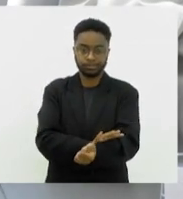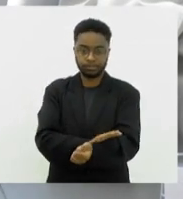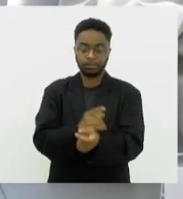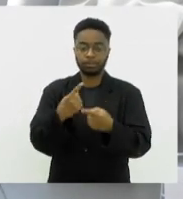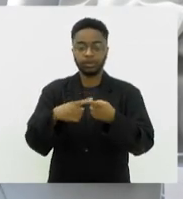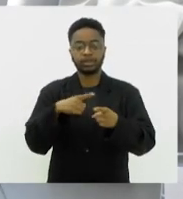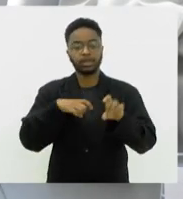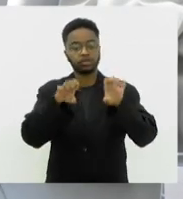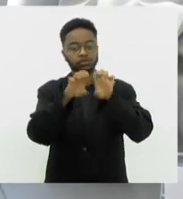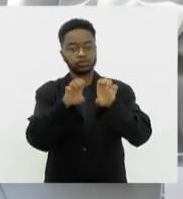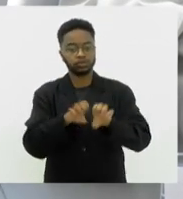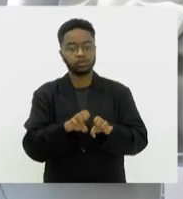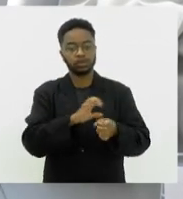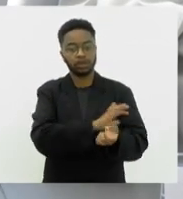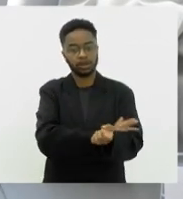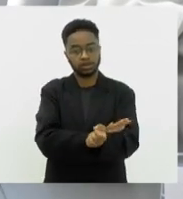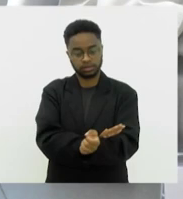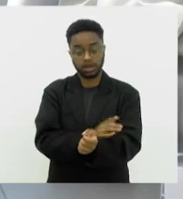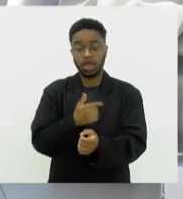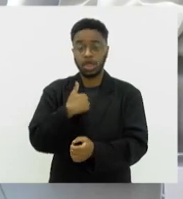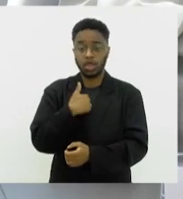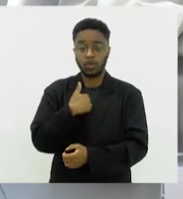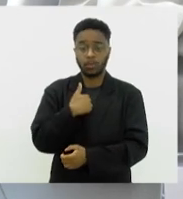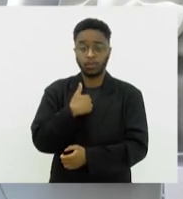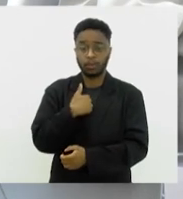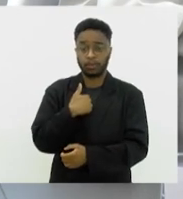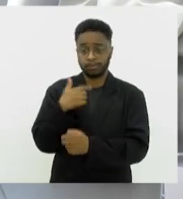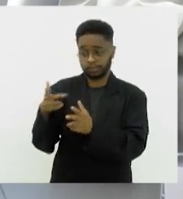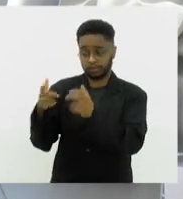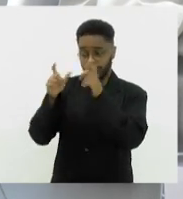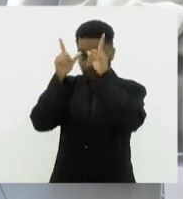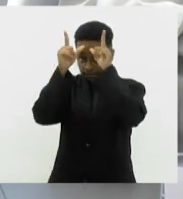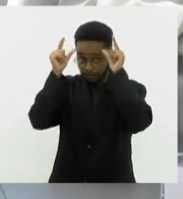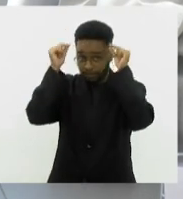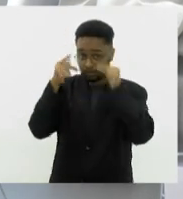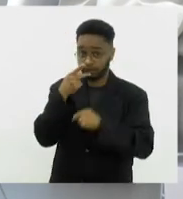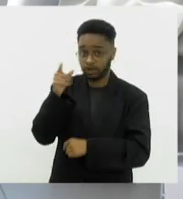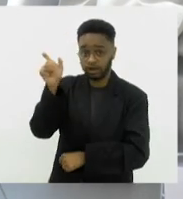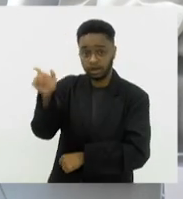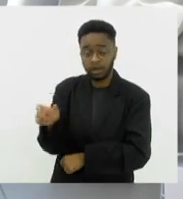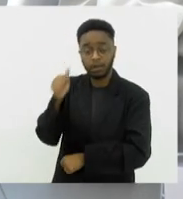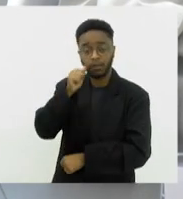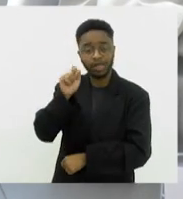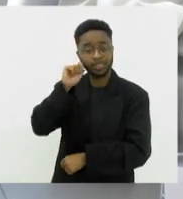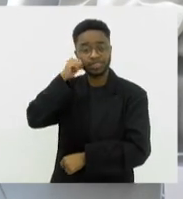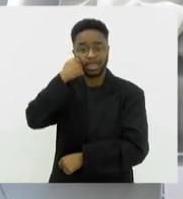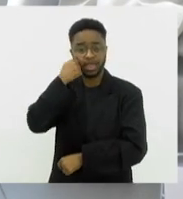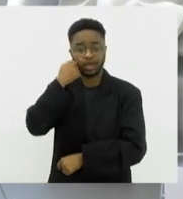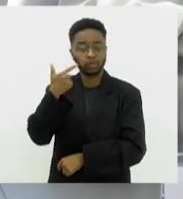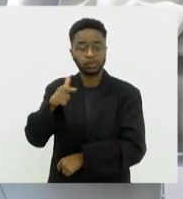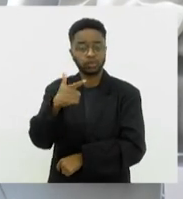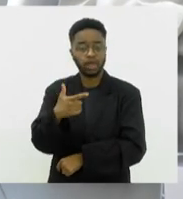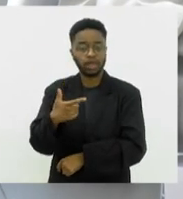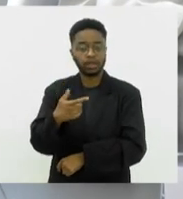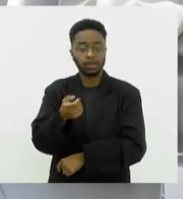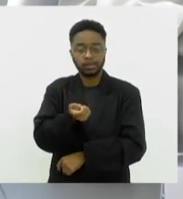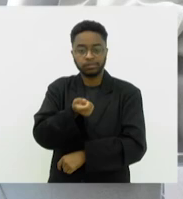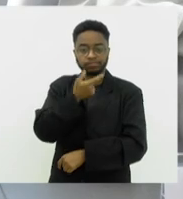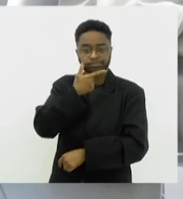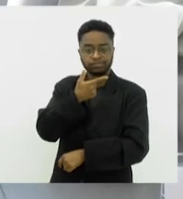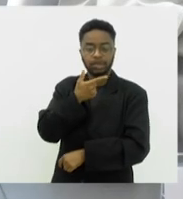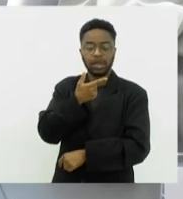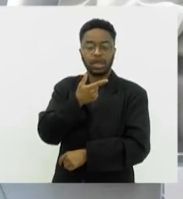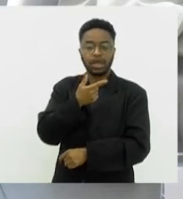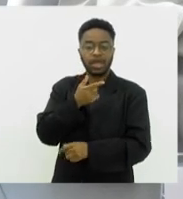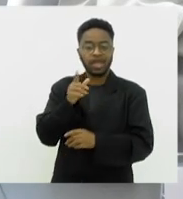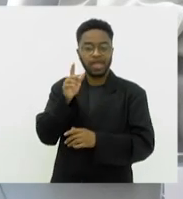violam corpos eu ouvi de enfermeiras dizendo que mulheres negras não tomavam a anestesia